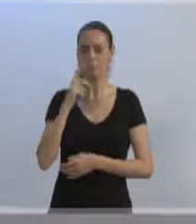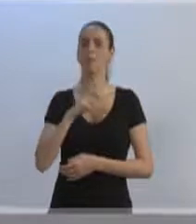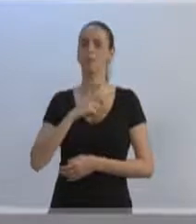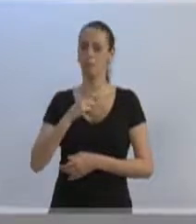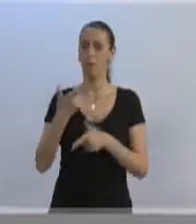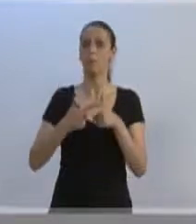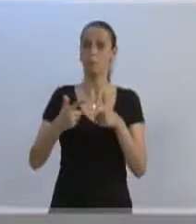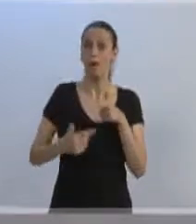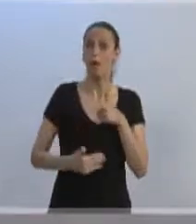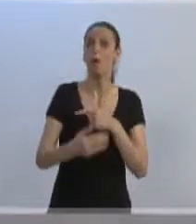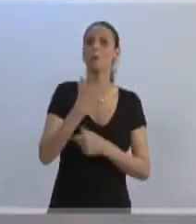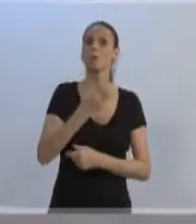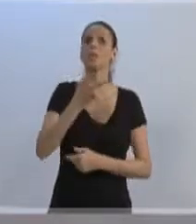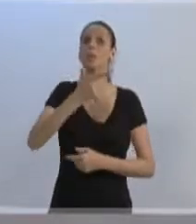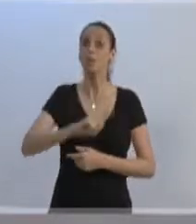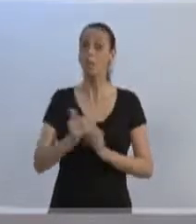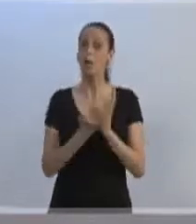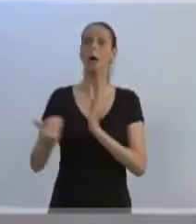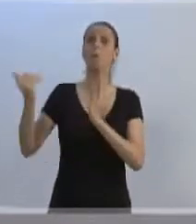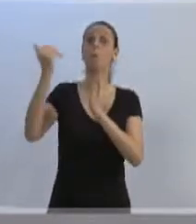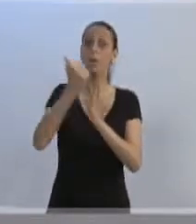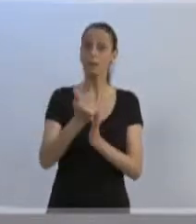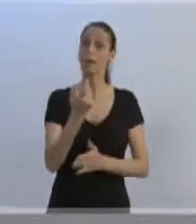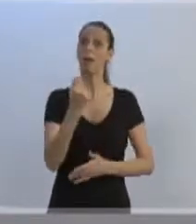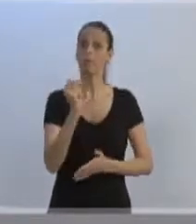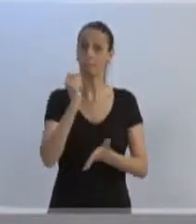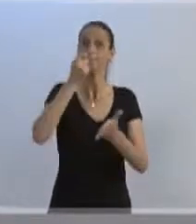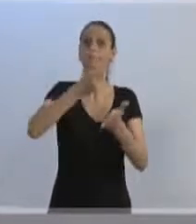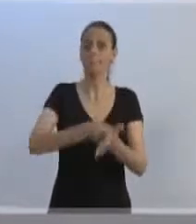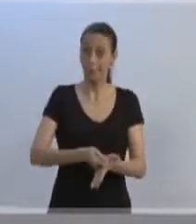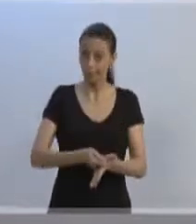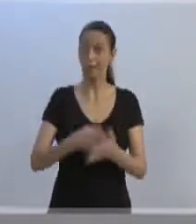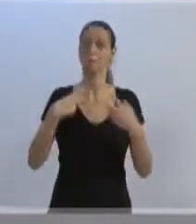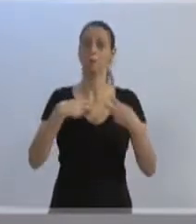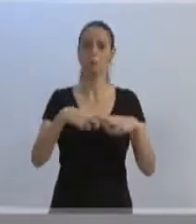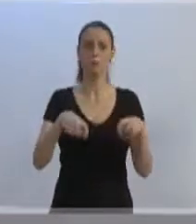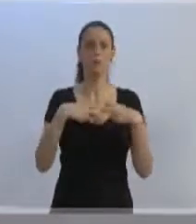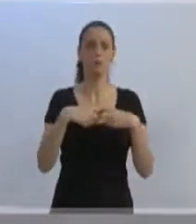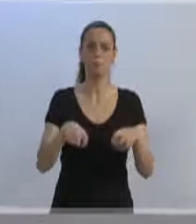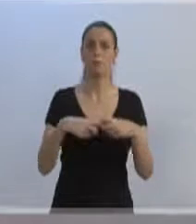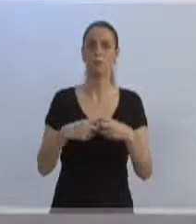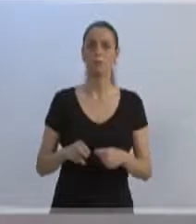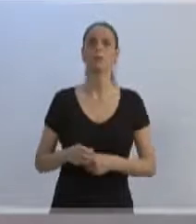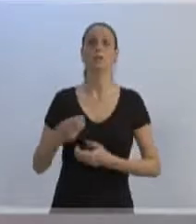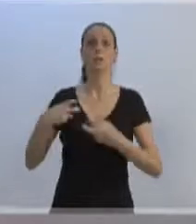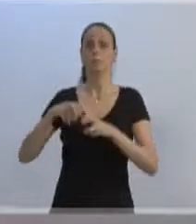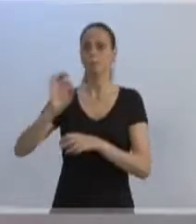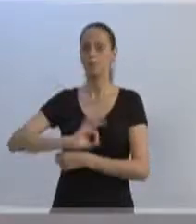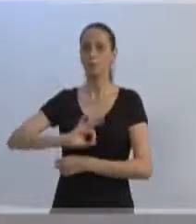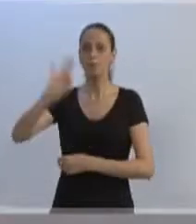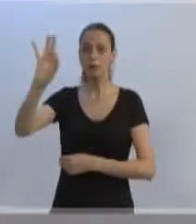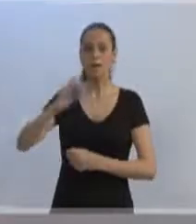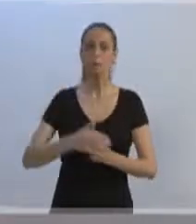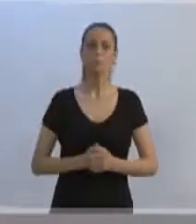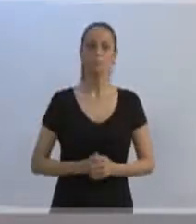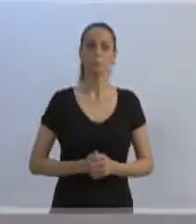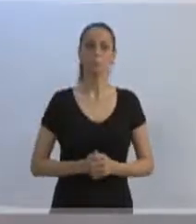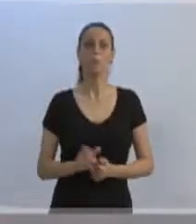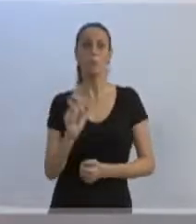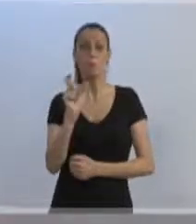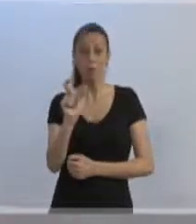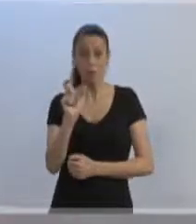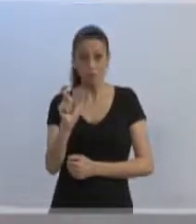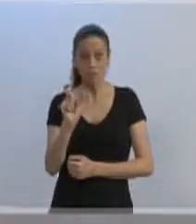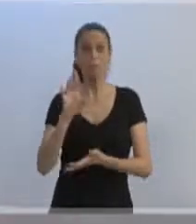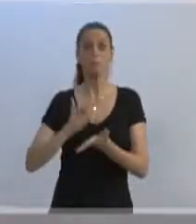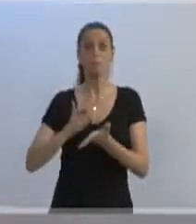em dezembro vai aumentar de novo a tarifa vai aumentar de novo a tarifa então os ônibus são novos ok com o cartão técnico bem